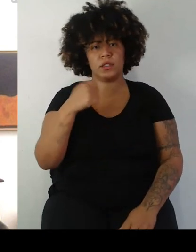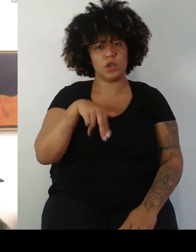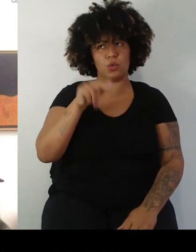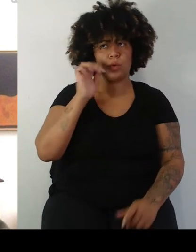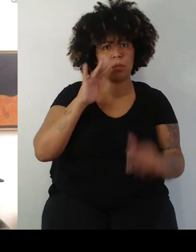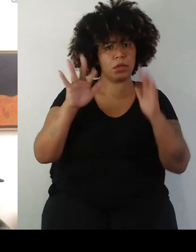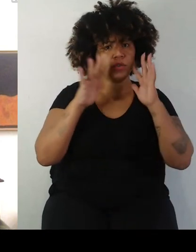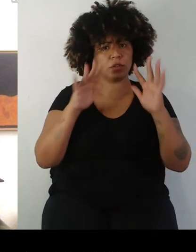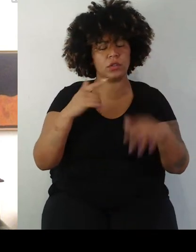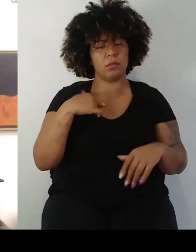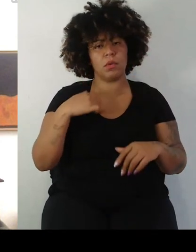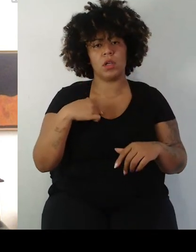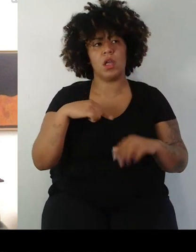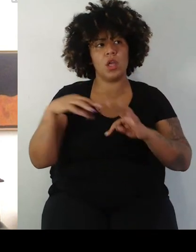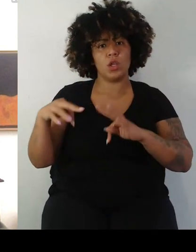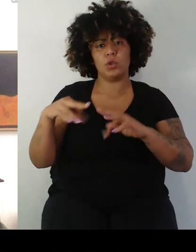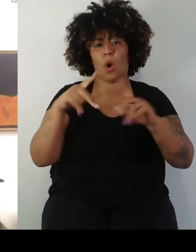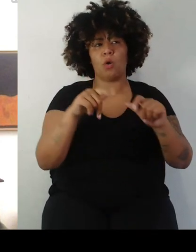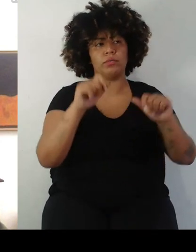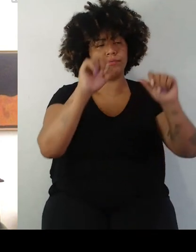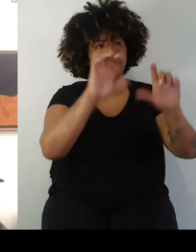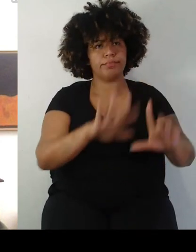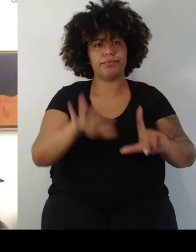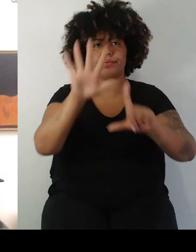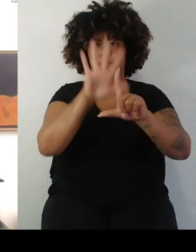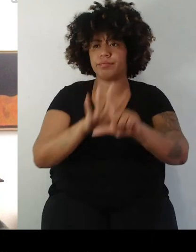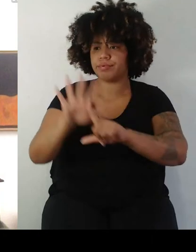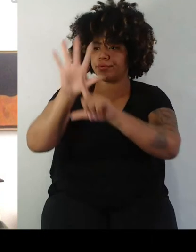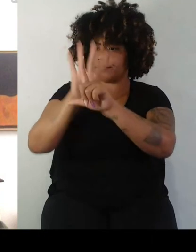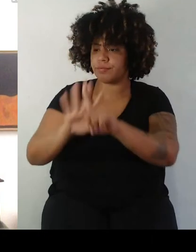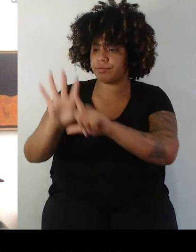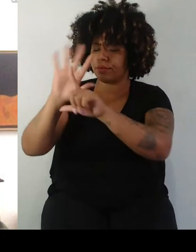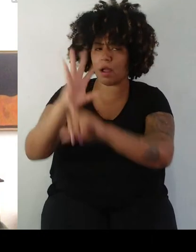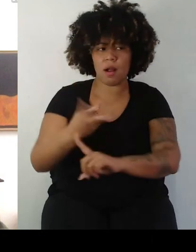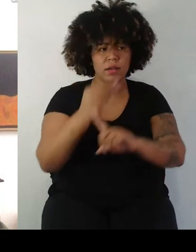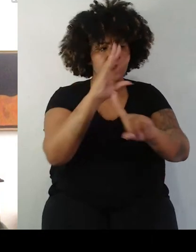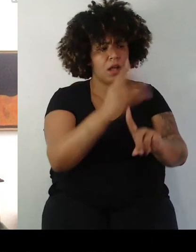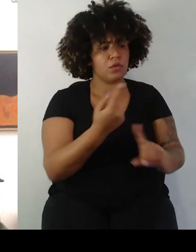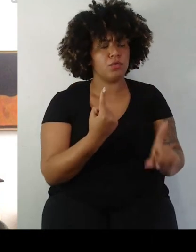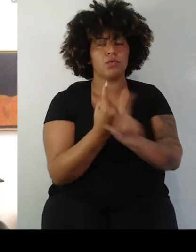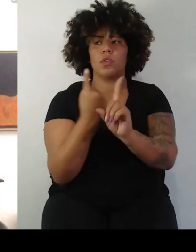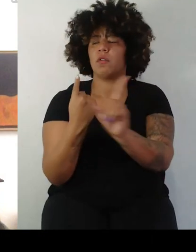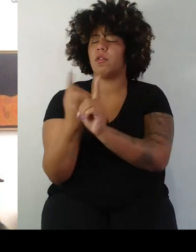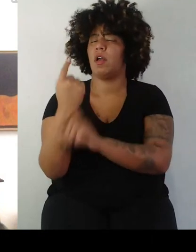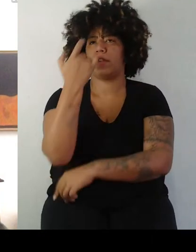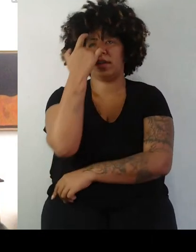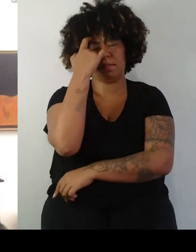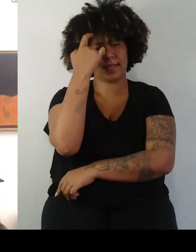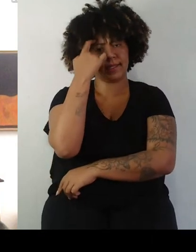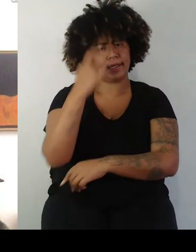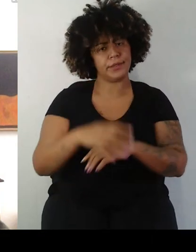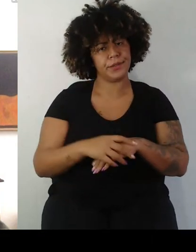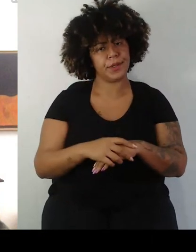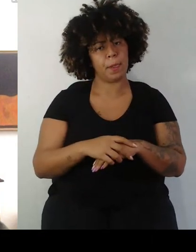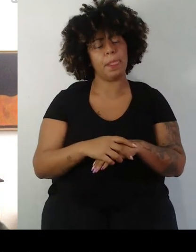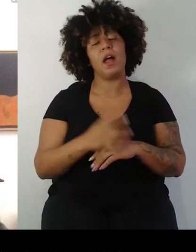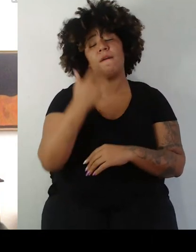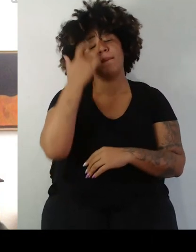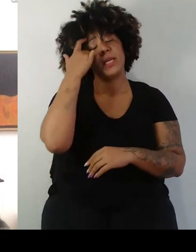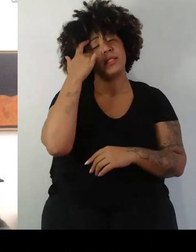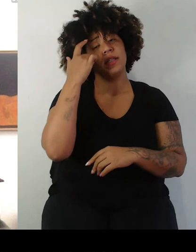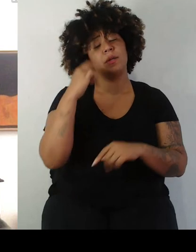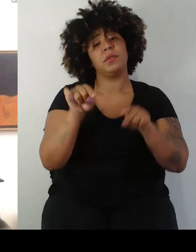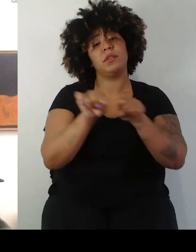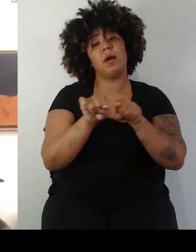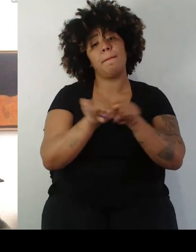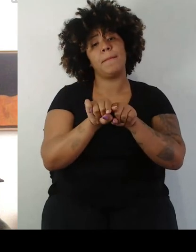em todos os lados nas obras dele eu comecei a pensar nisso e eu comecei a pensar também no